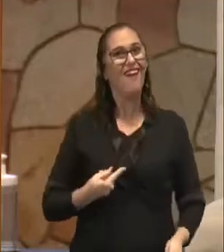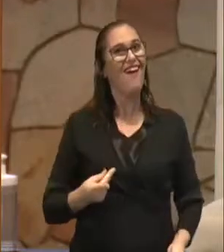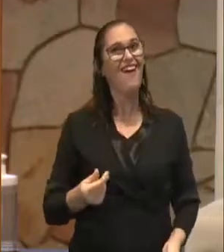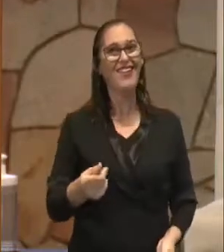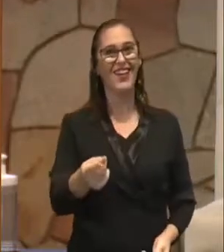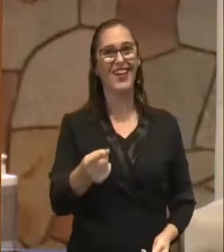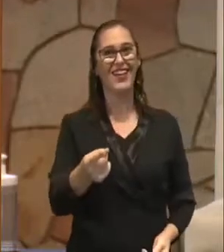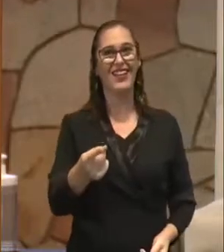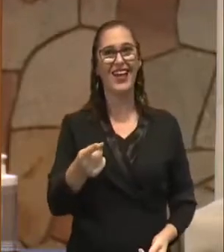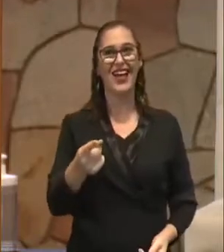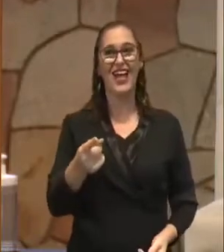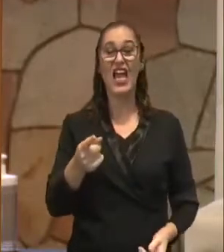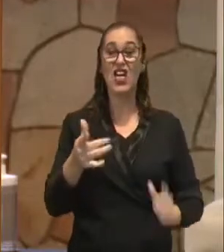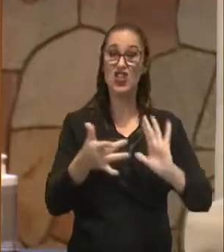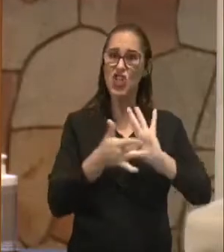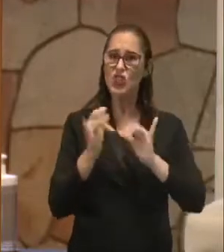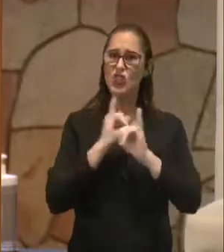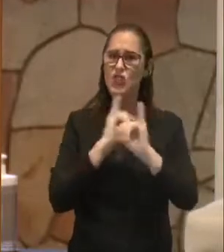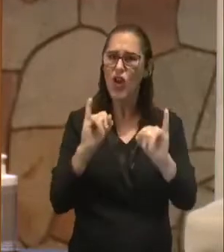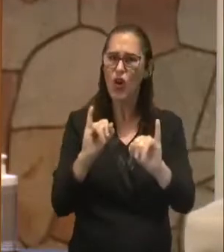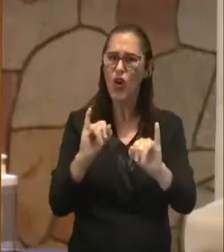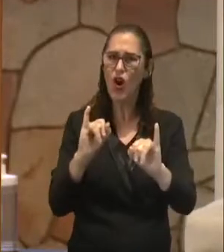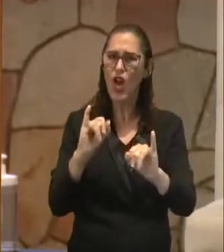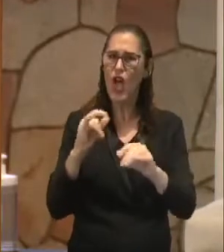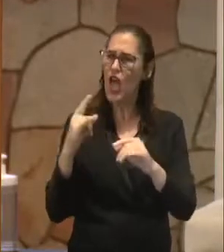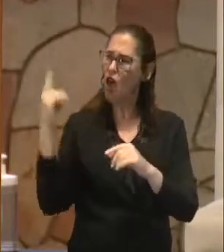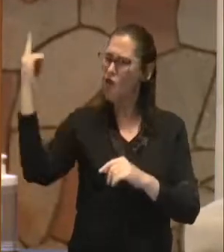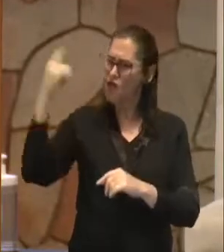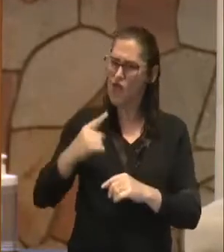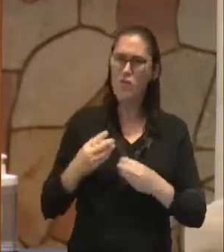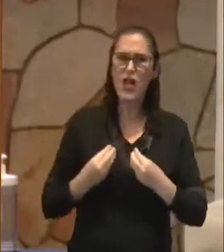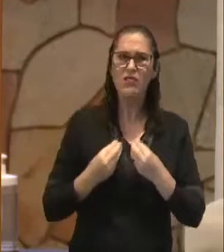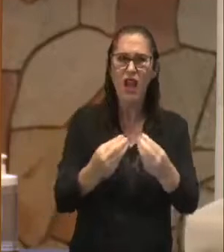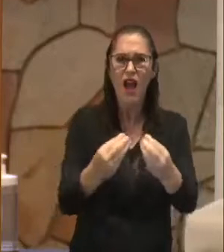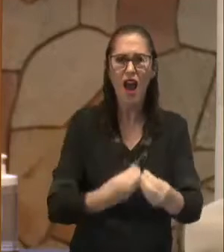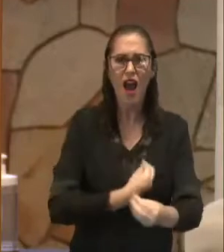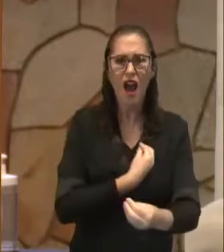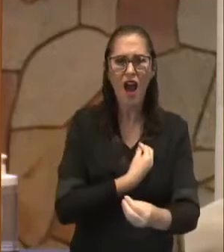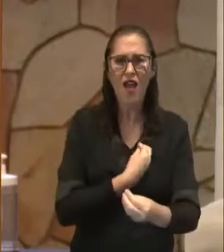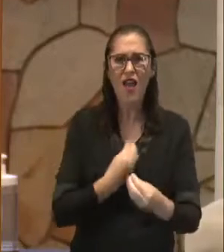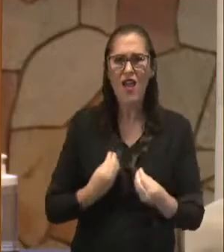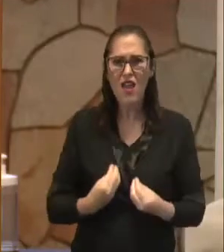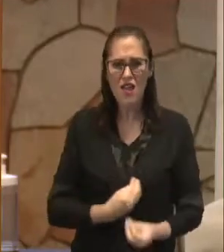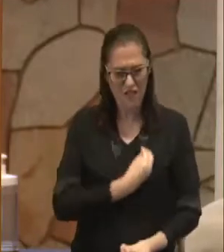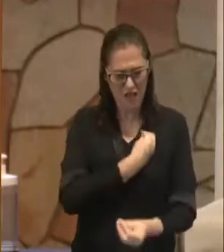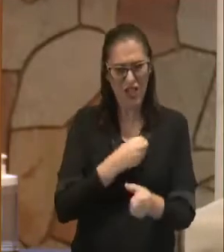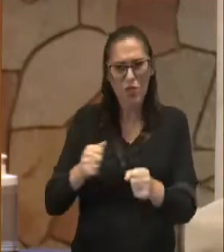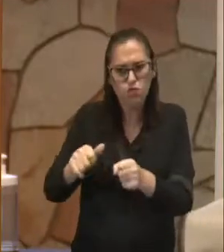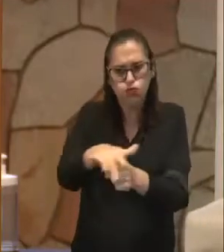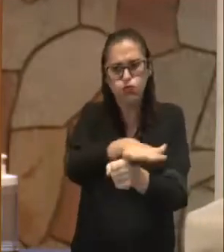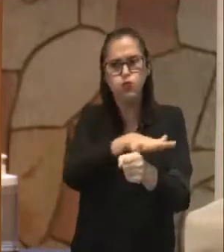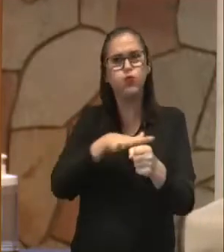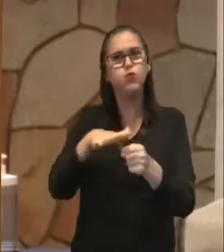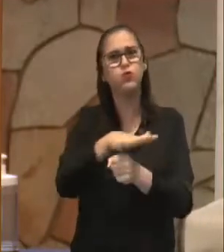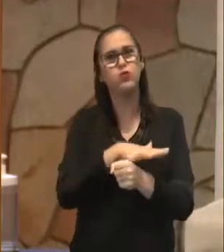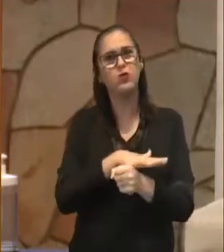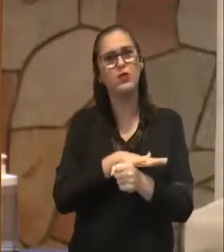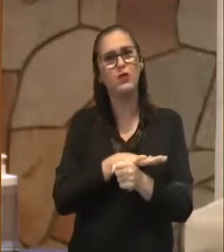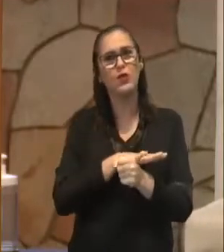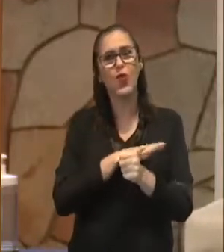eu vim para que tenham vida e vida em abundância. Também no Evangelho de João nós lemos